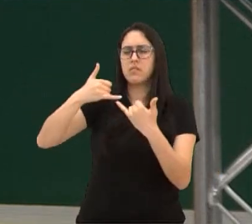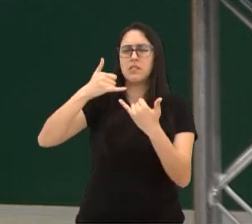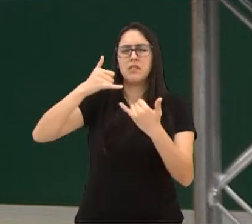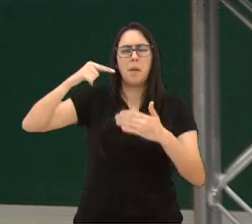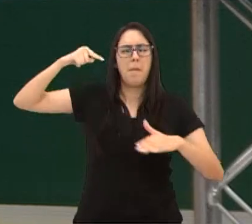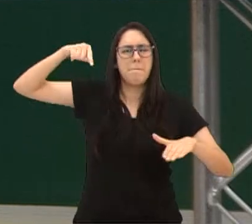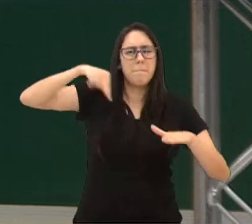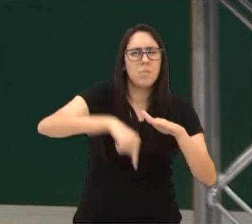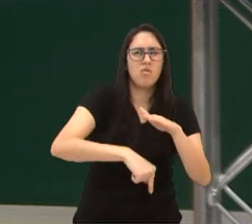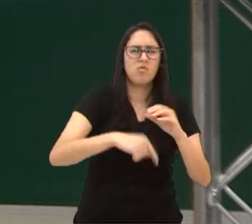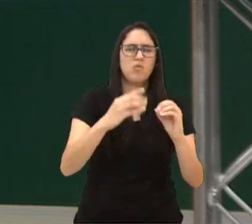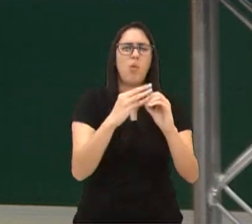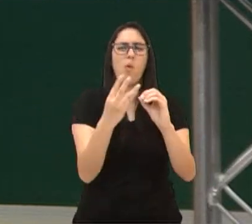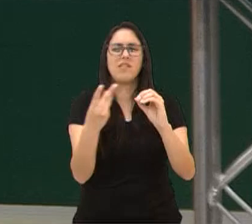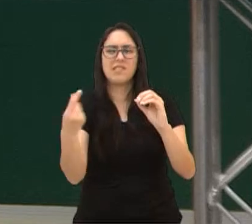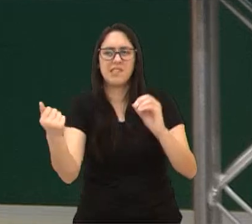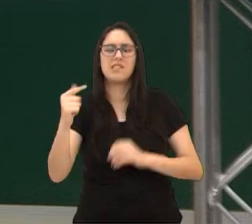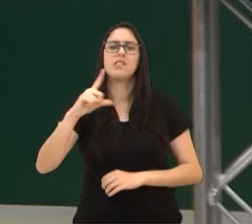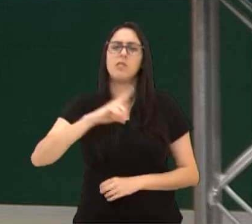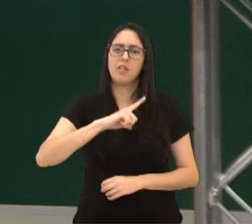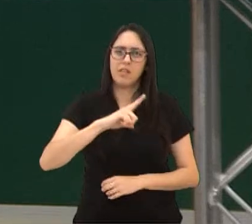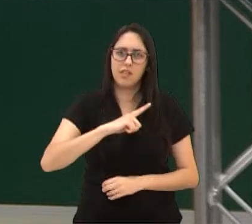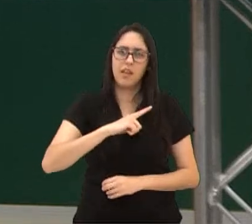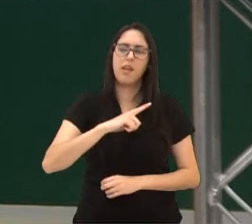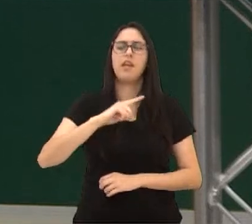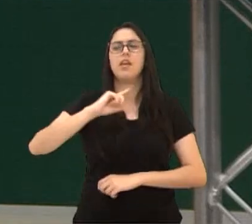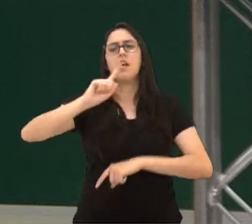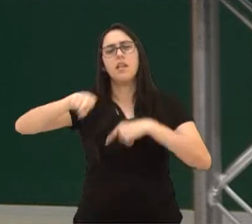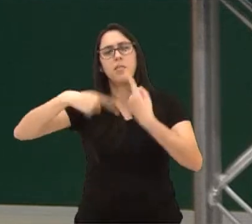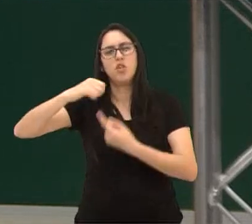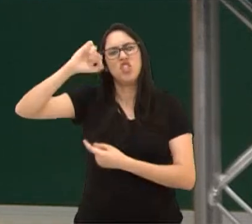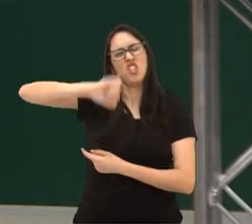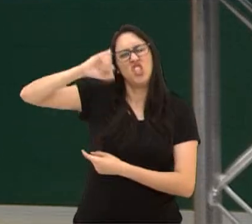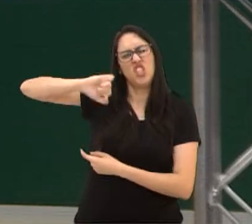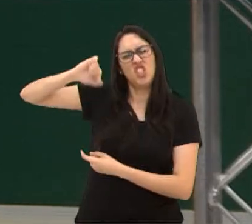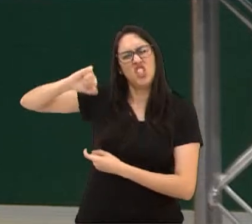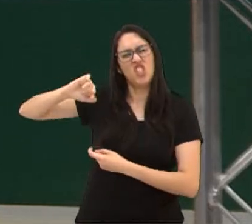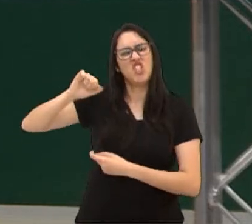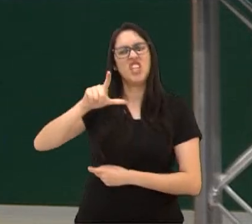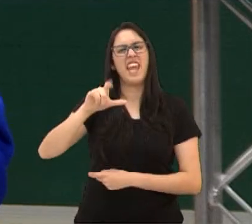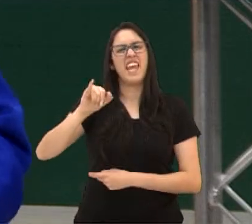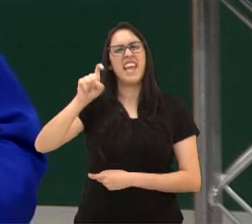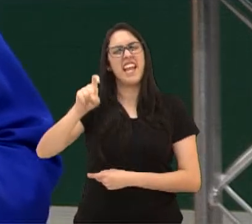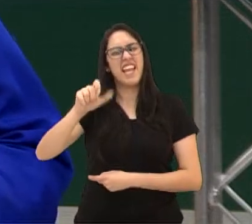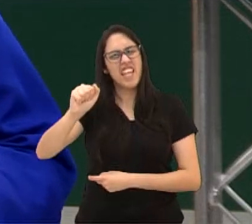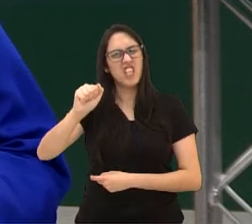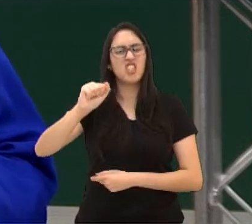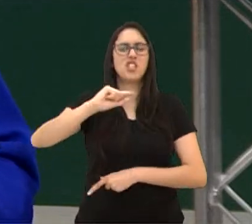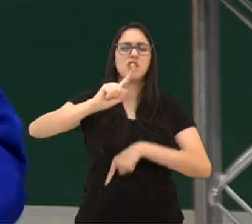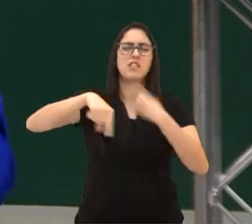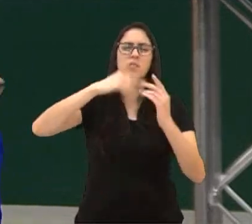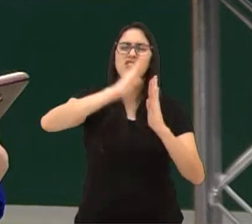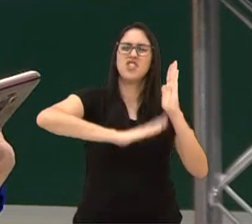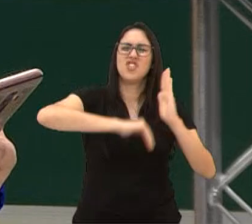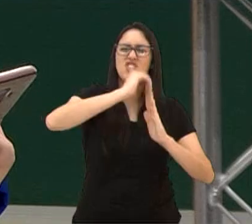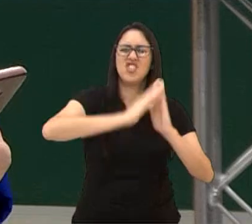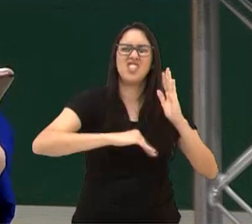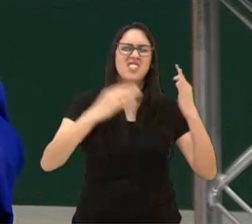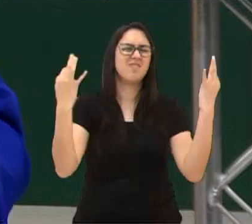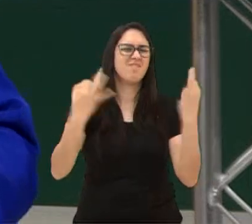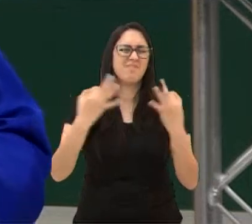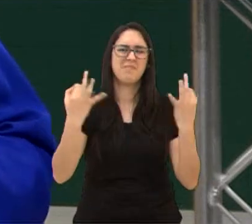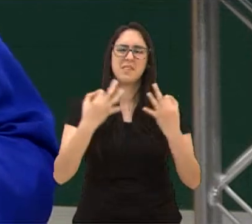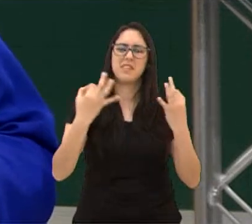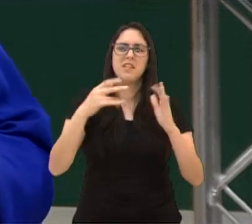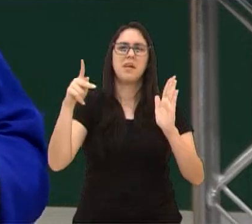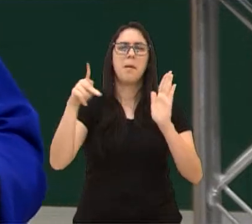mais profundos de oxidação. Aí você passa uma lixa, passa um epóxi, por exemplo, uma tinta epóxi, né, que é essas tintas de